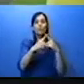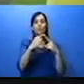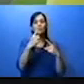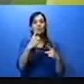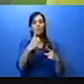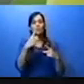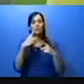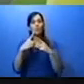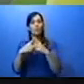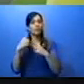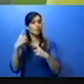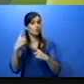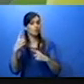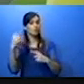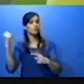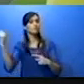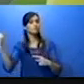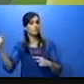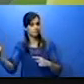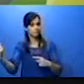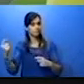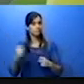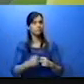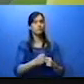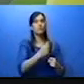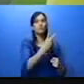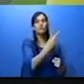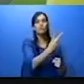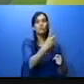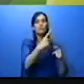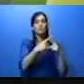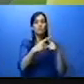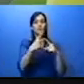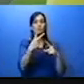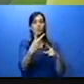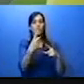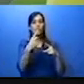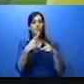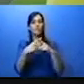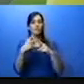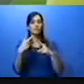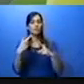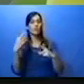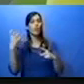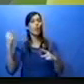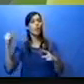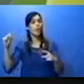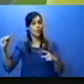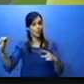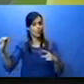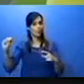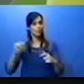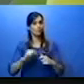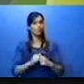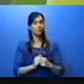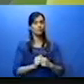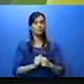1. 2 vezes 2 vezes 2, 8, ok?